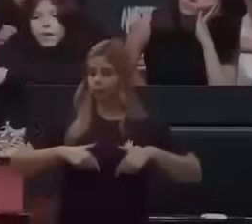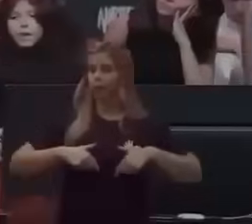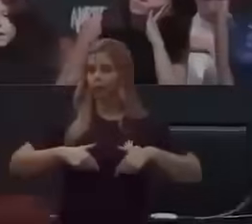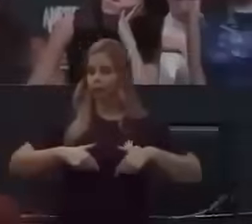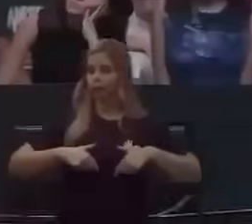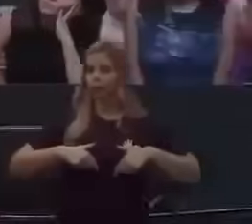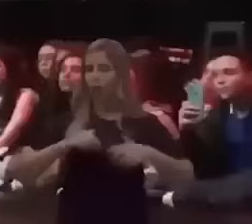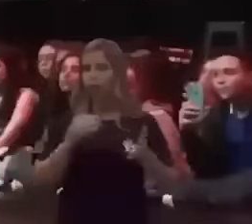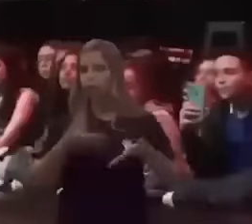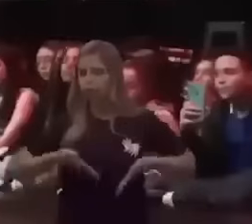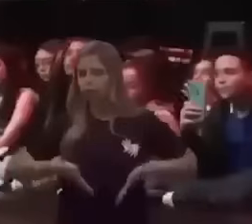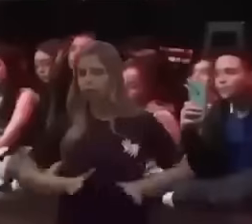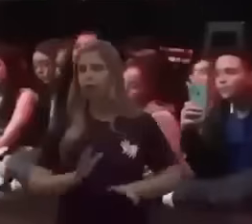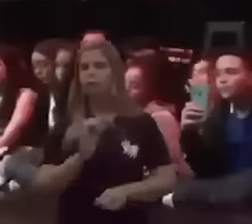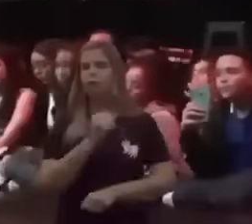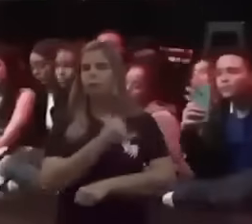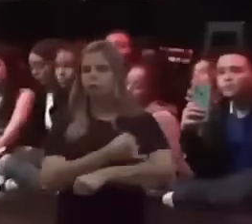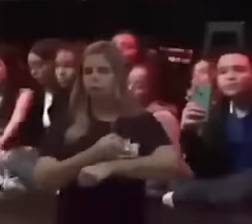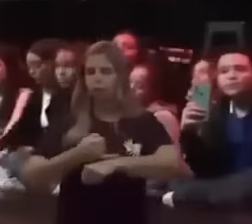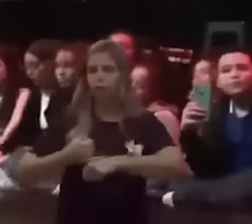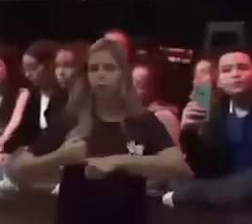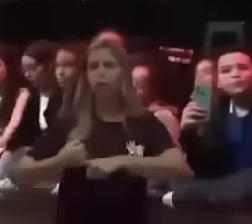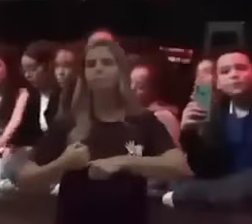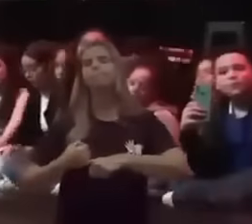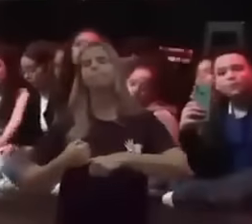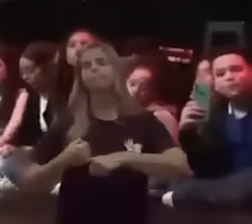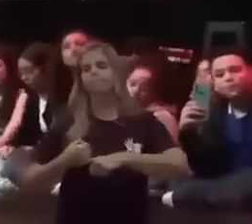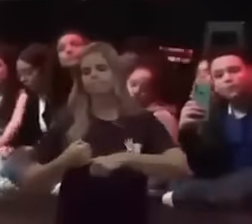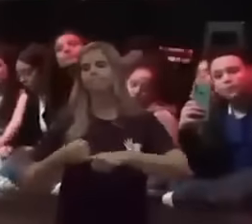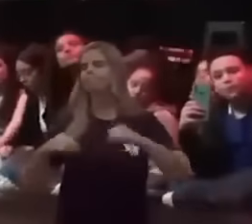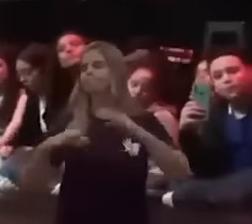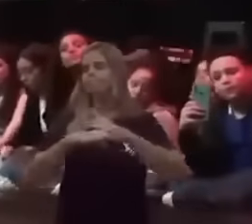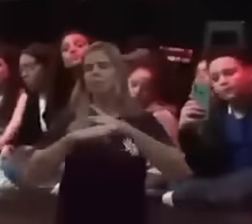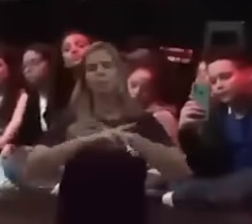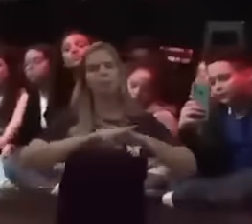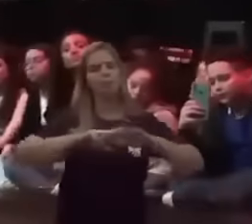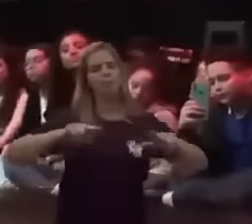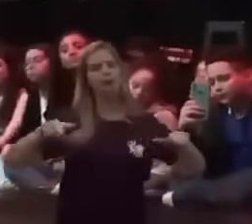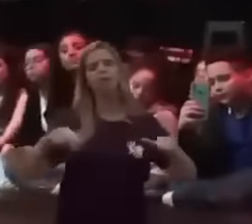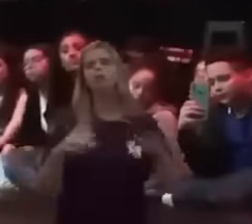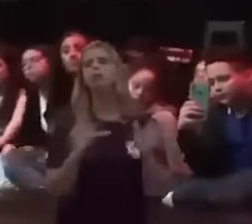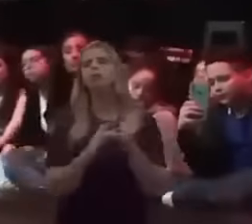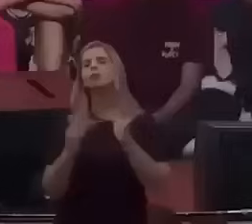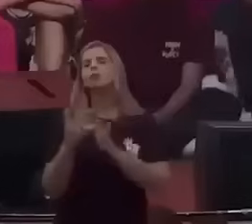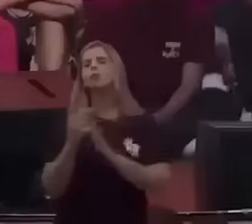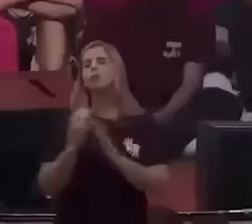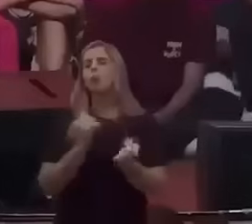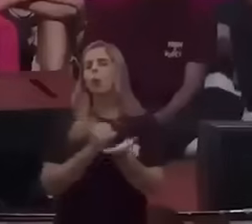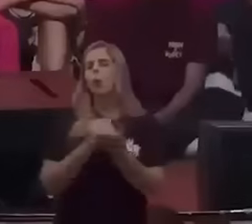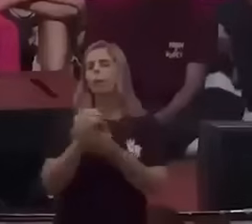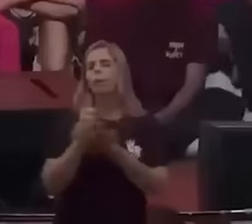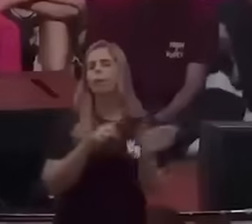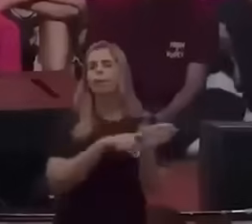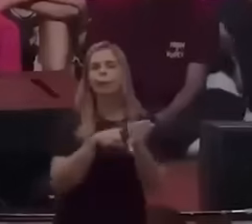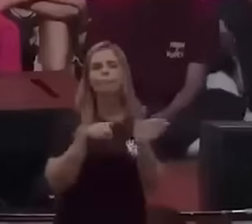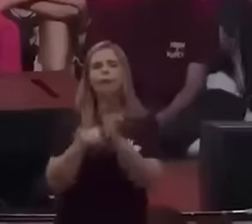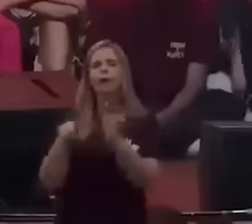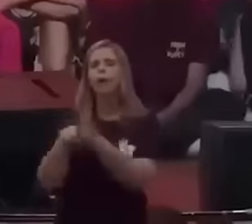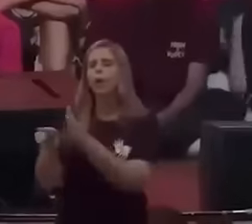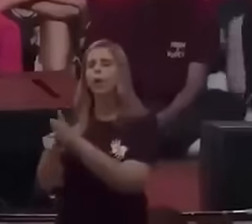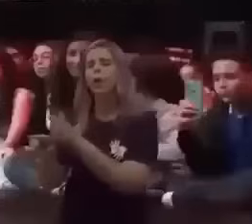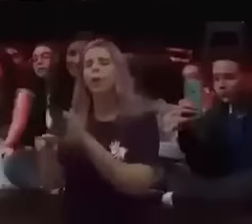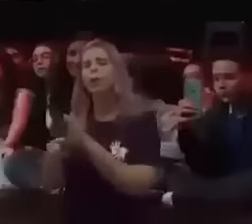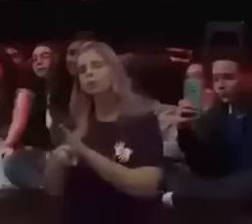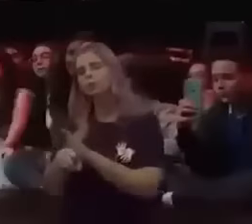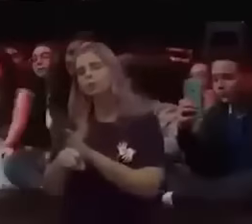nasce o Jordão, lá em Cesareia de Filipe. E Jesus então faz uma enquete com seus discípulos, perguntando: quem dizem